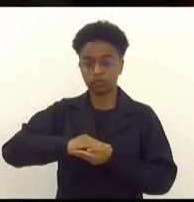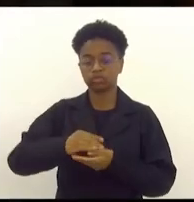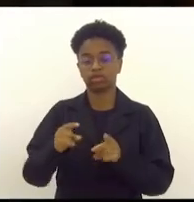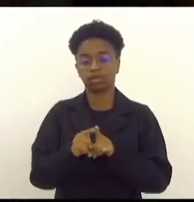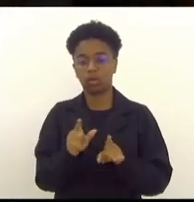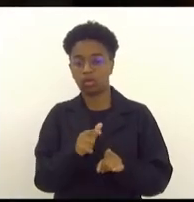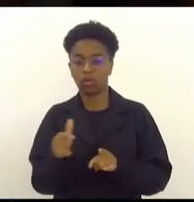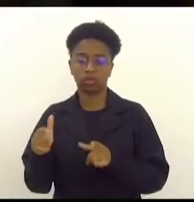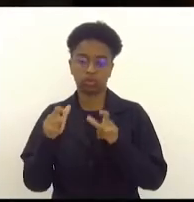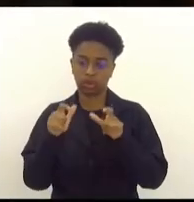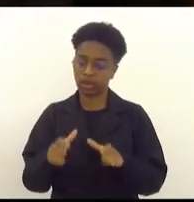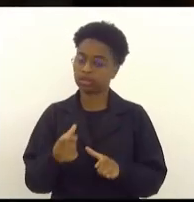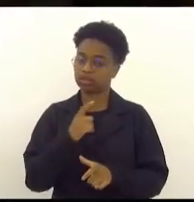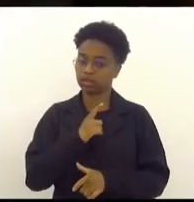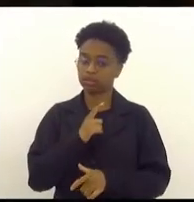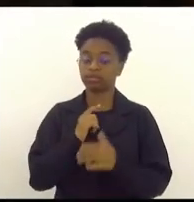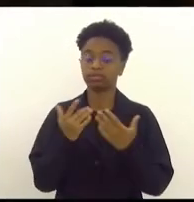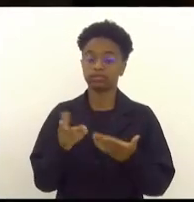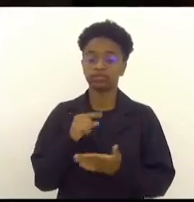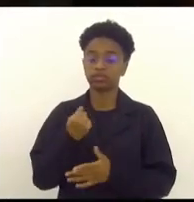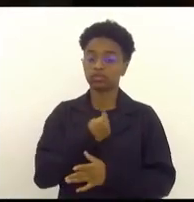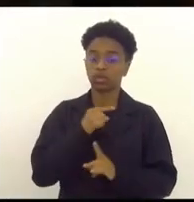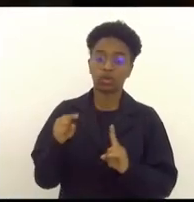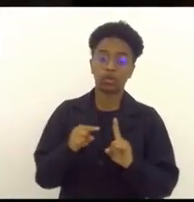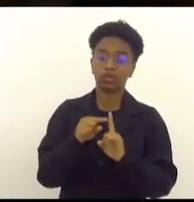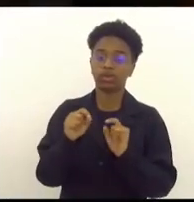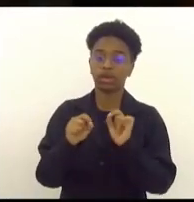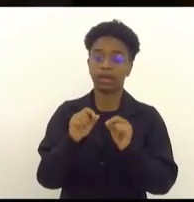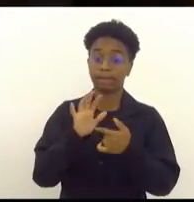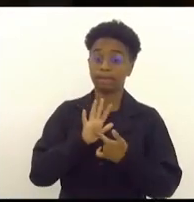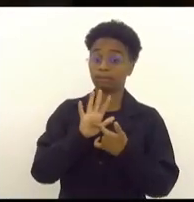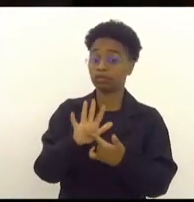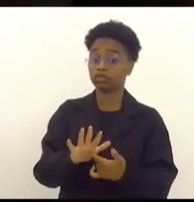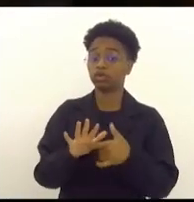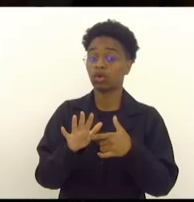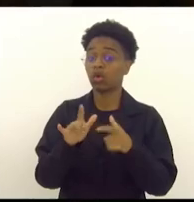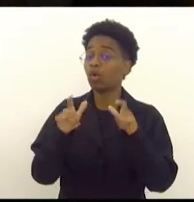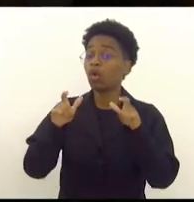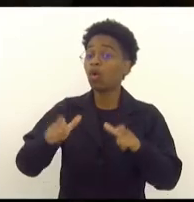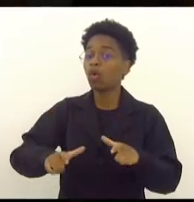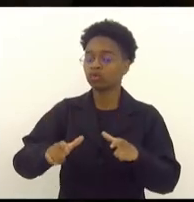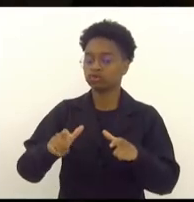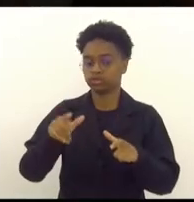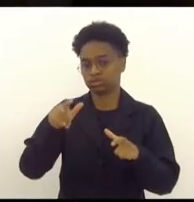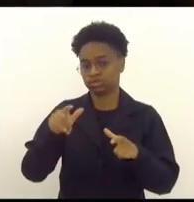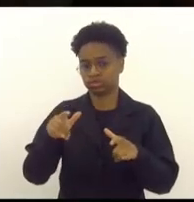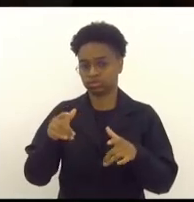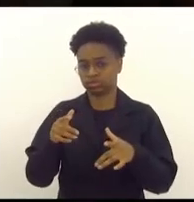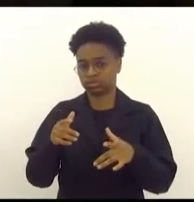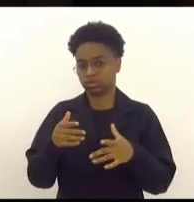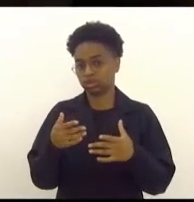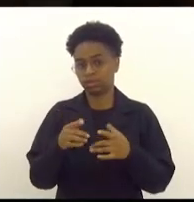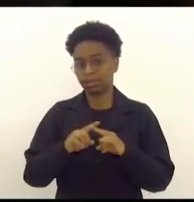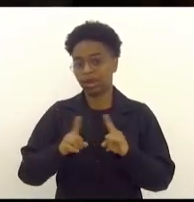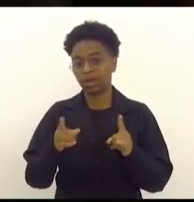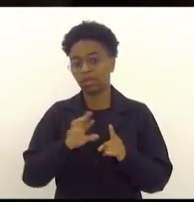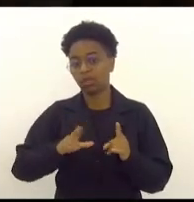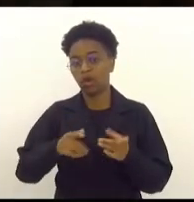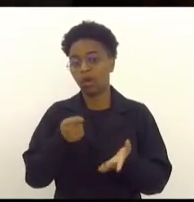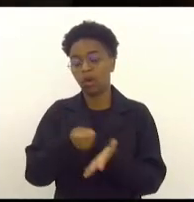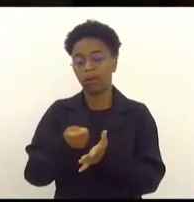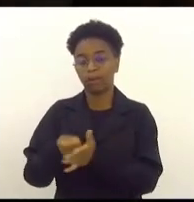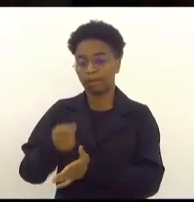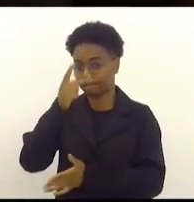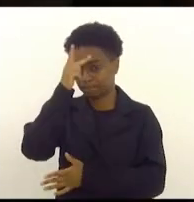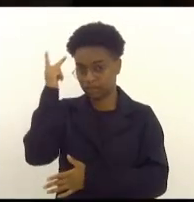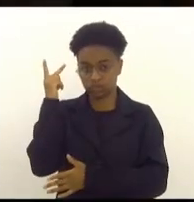Então o que a gente quer apenas é sinalizar esses espaços não se obriga as pessoas a